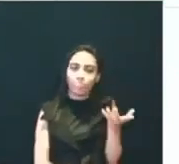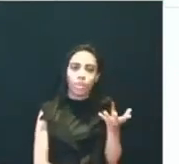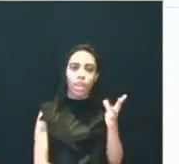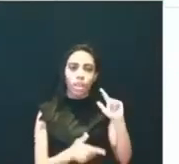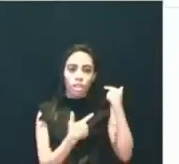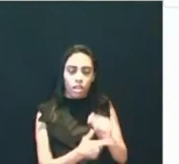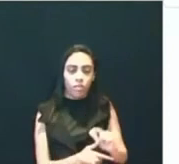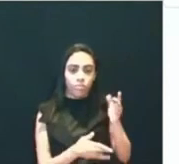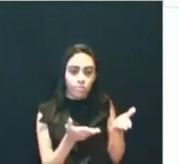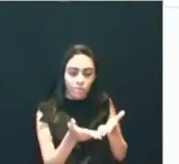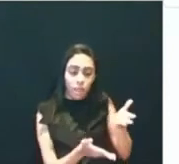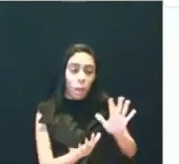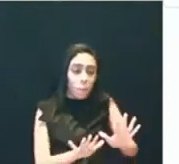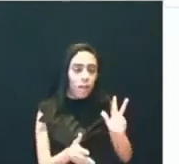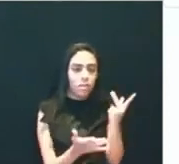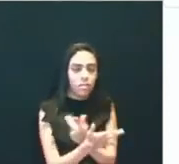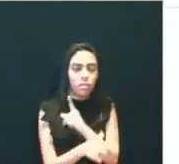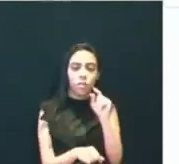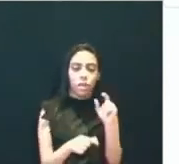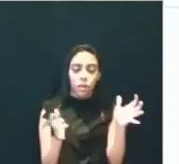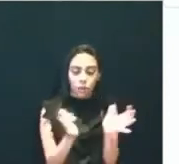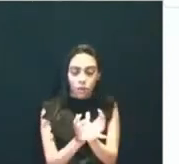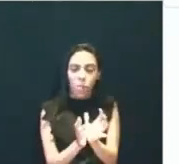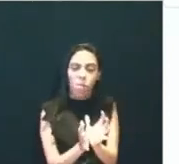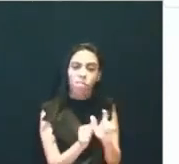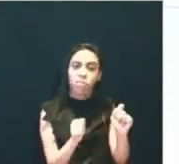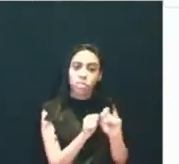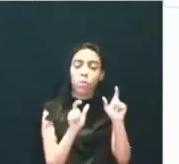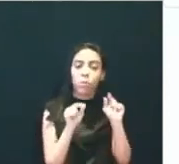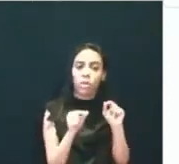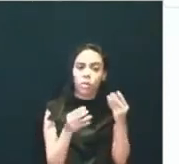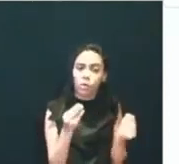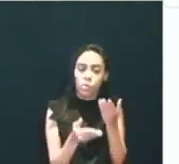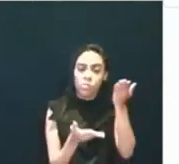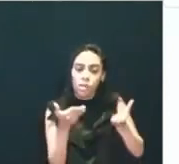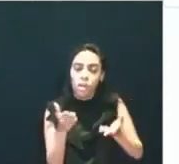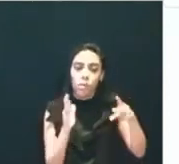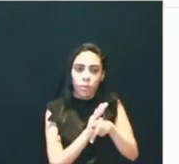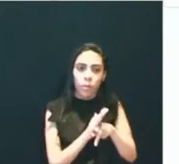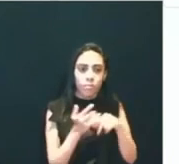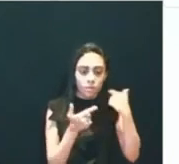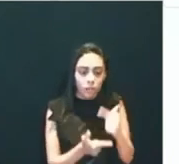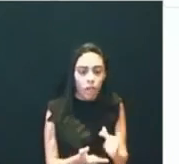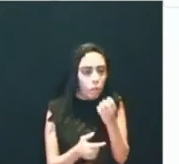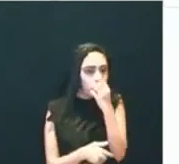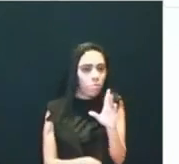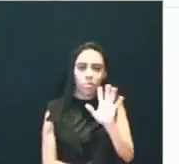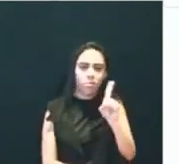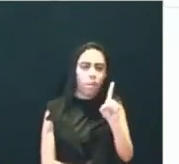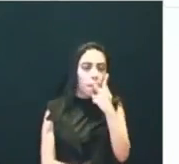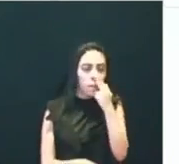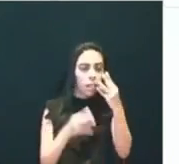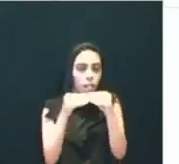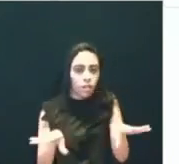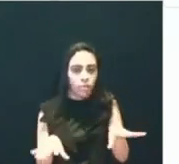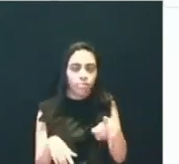convencional. Para essa população, o tratamento convencional não é bom, ele é muito tóxico,